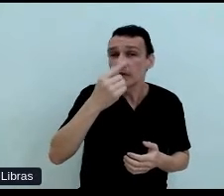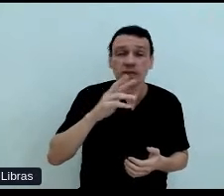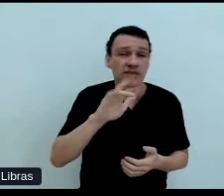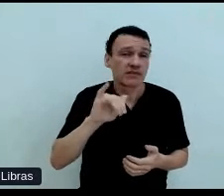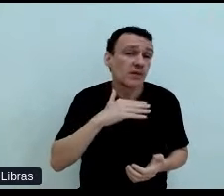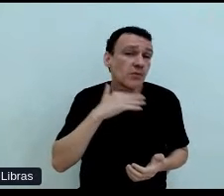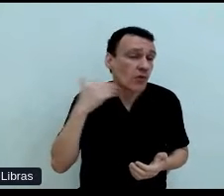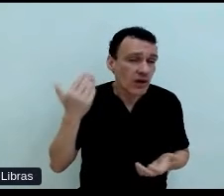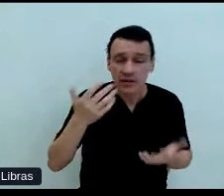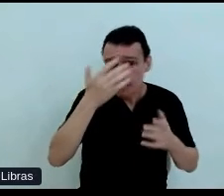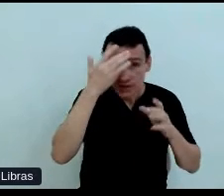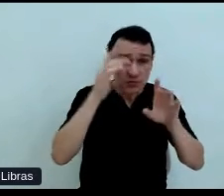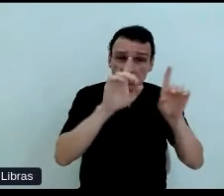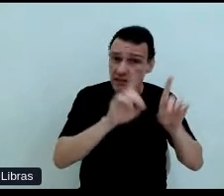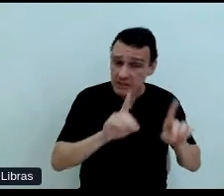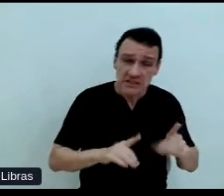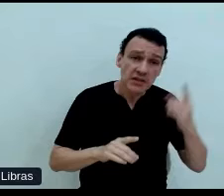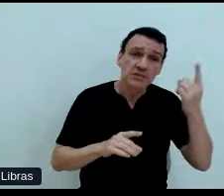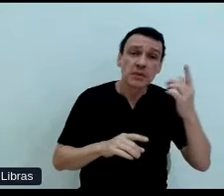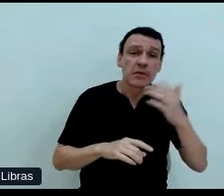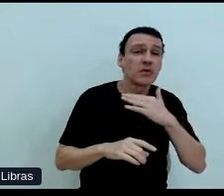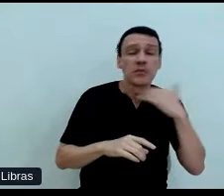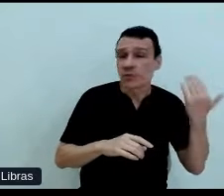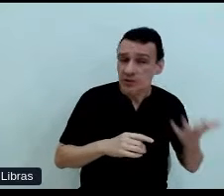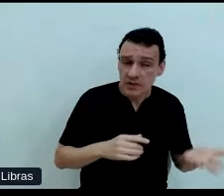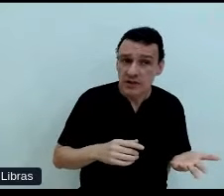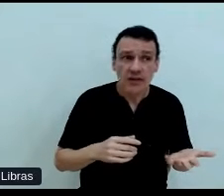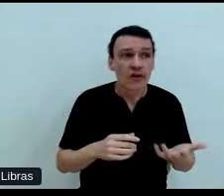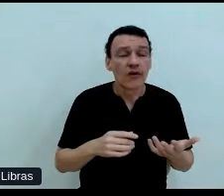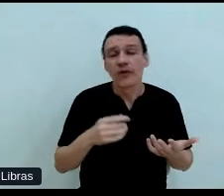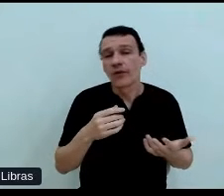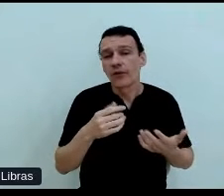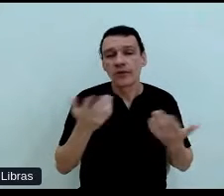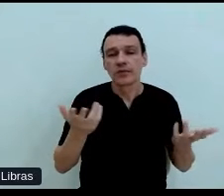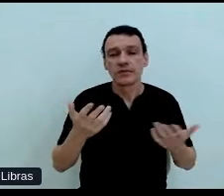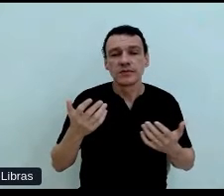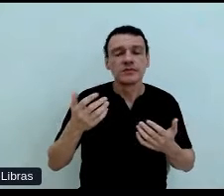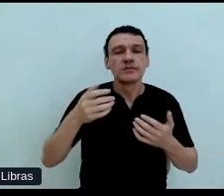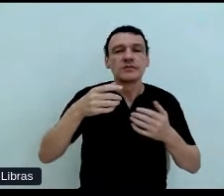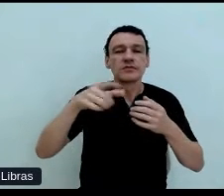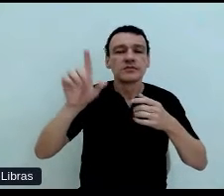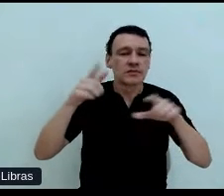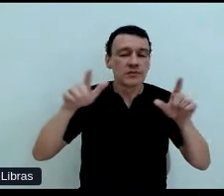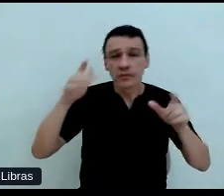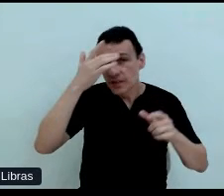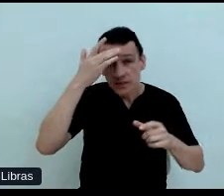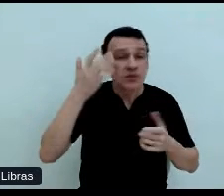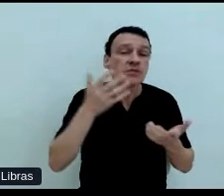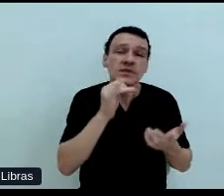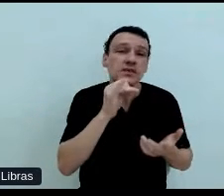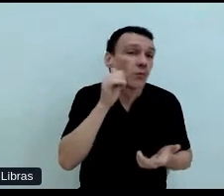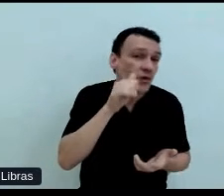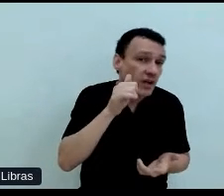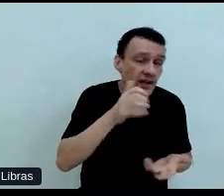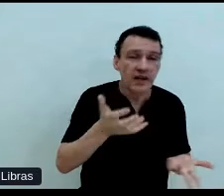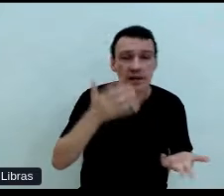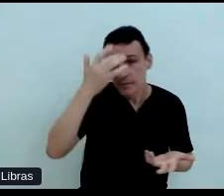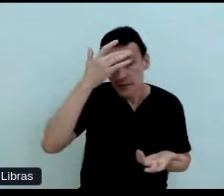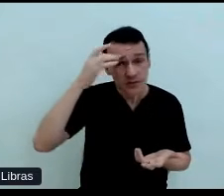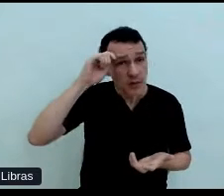com deficiência, como pessoas que a gente pode colocar aqui as mulheres, a gente pode colocar as pessoas